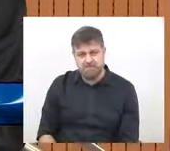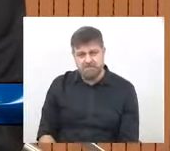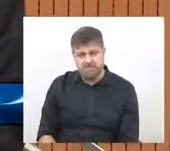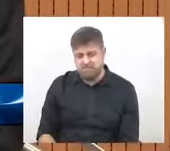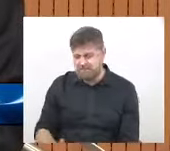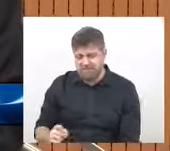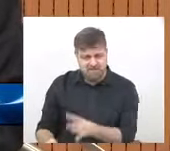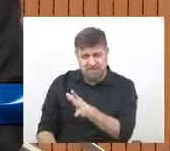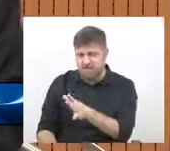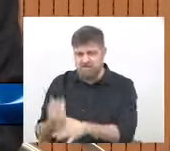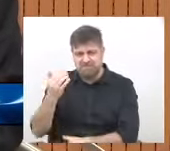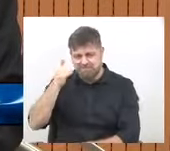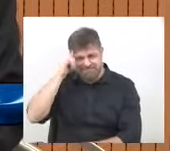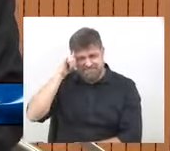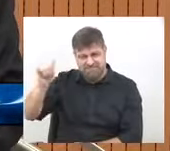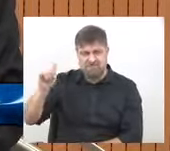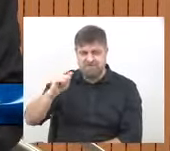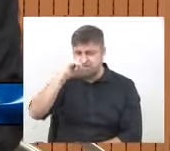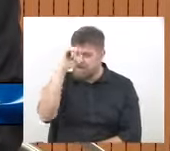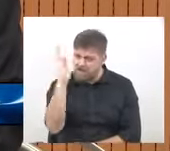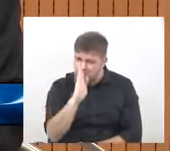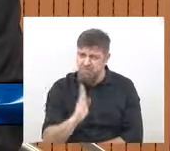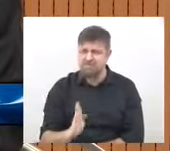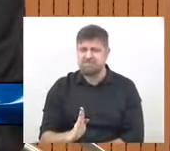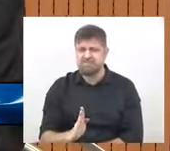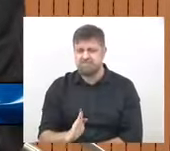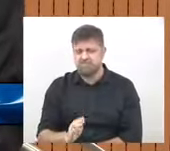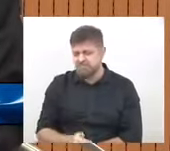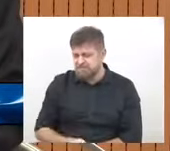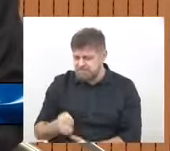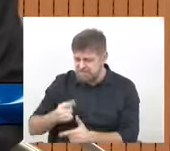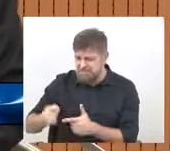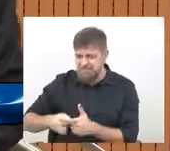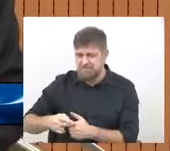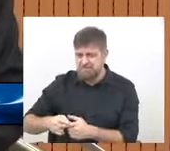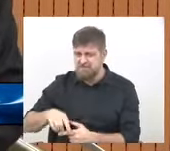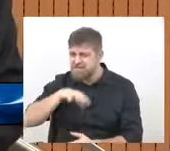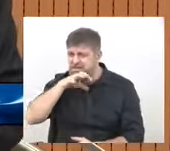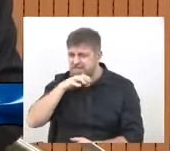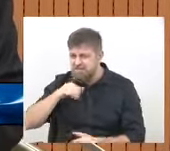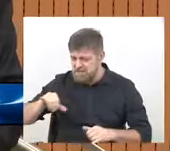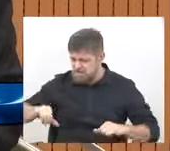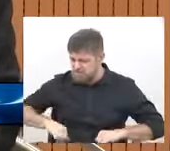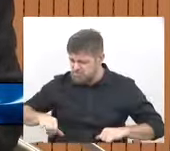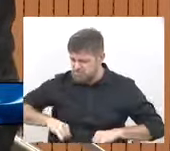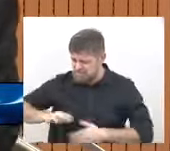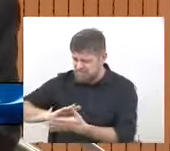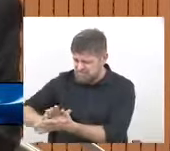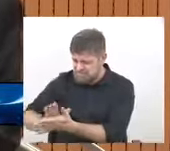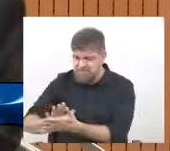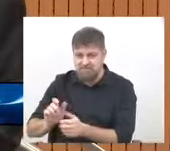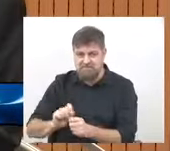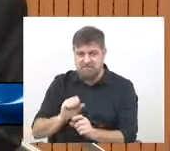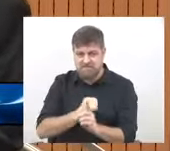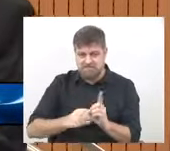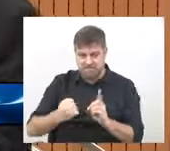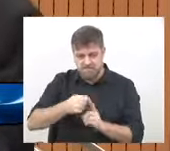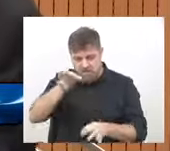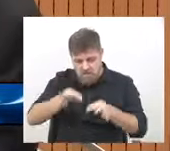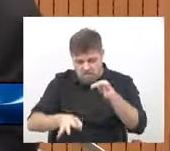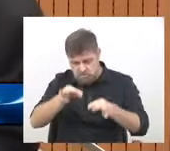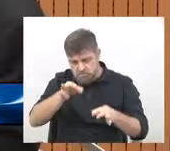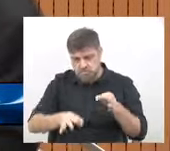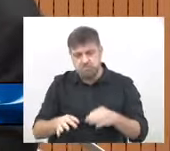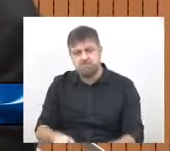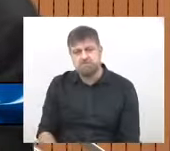esses acontecimentos no nosso país diminuam ao ponto de termos realmente uma sociedade justa e equilibrada. Então, desta